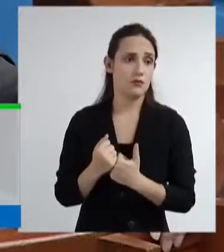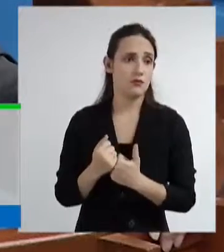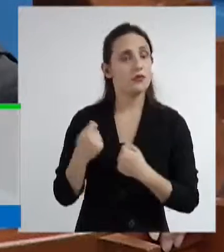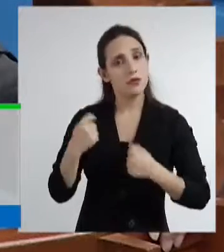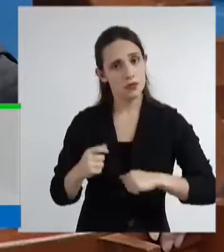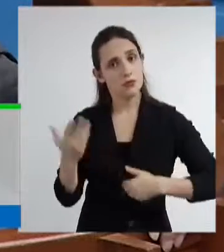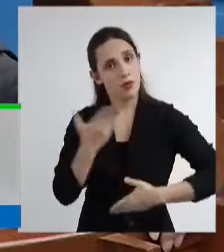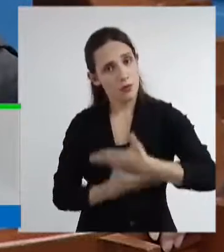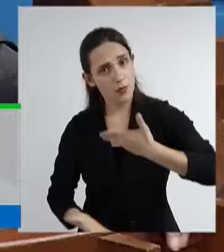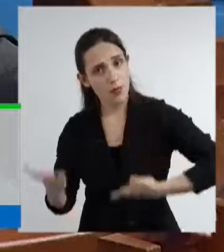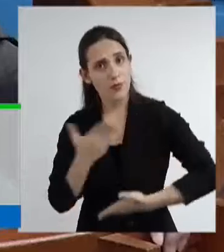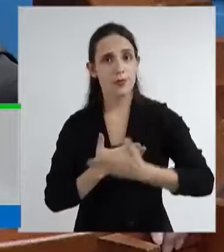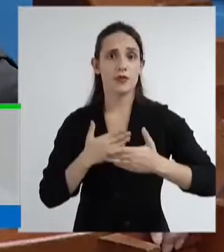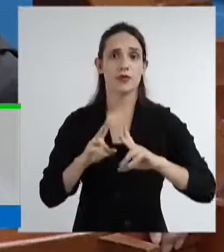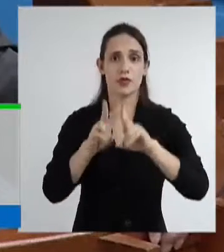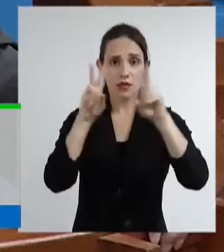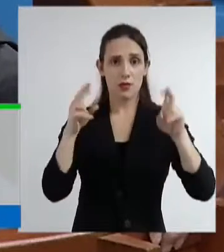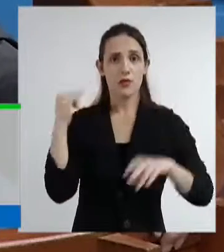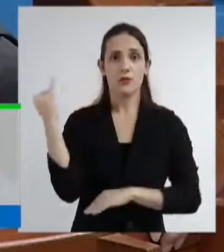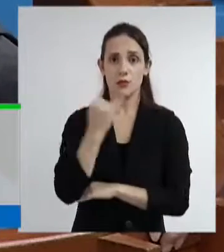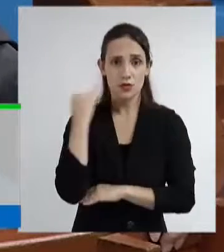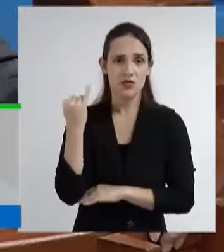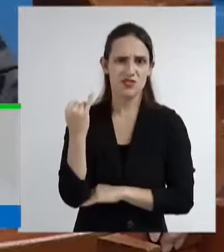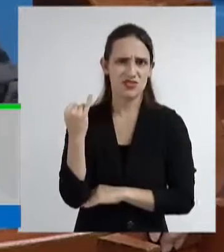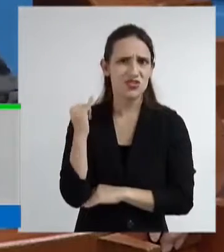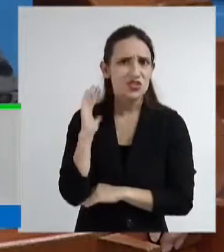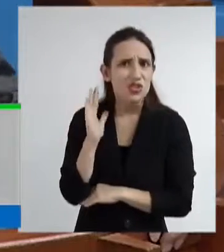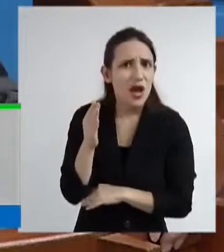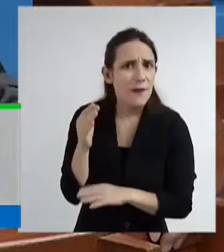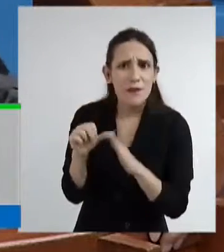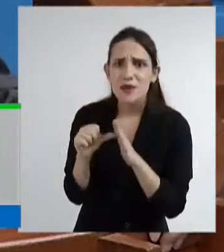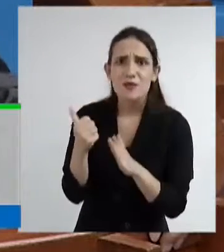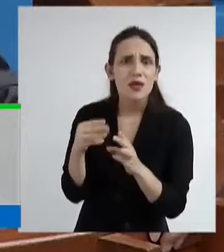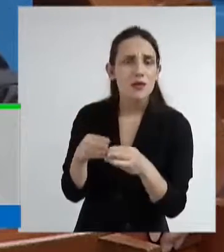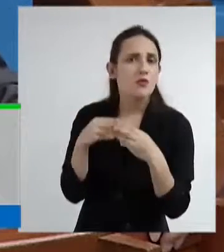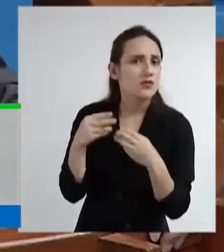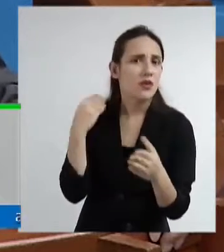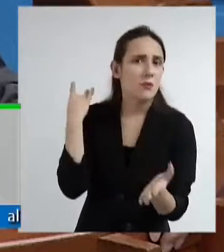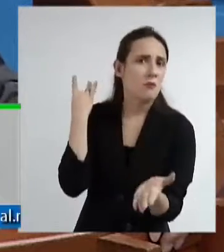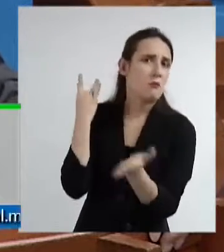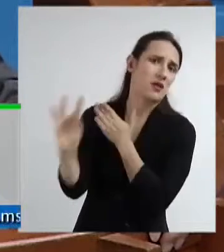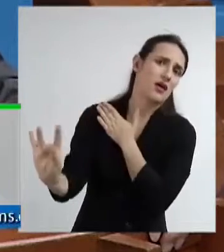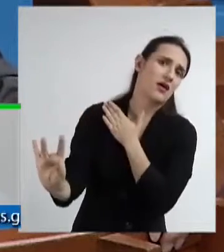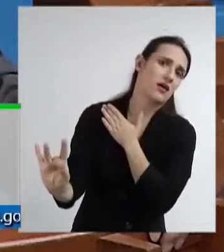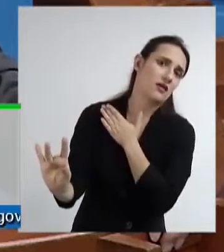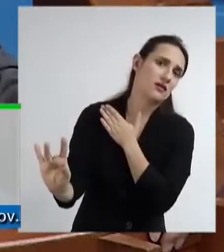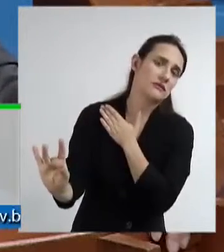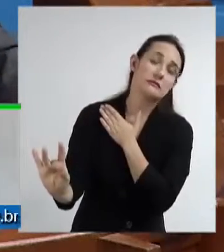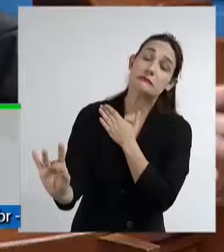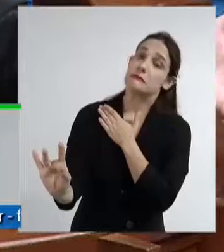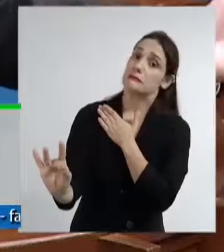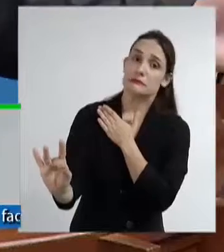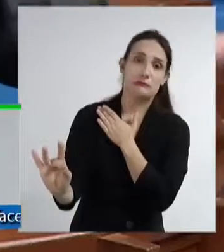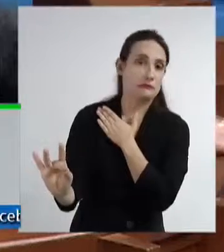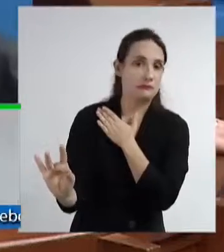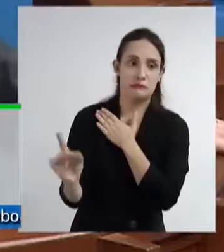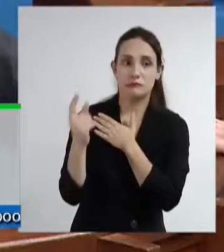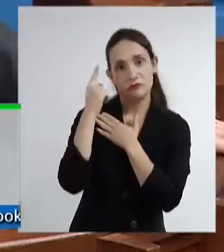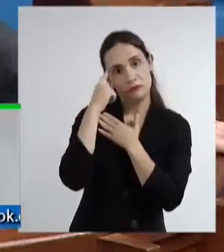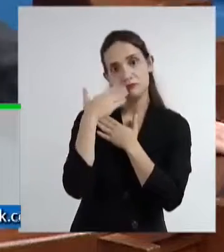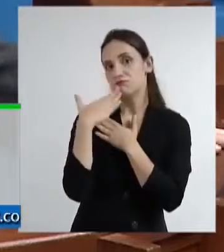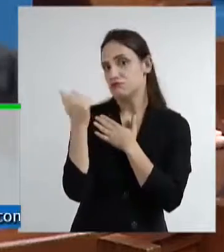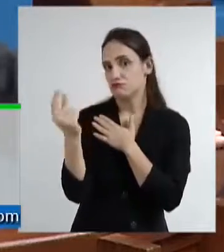harmonicamente discutir questões importantes para o Estado. A primeira atitude nossa ser uma nota de repúdio. A